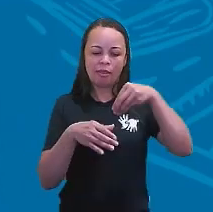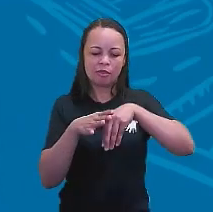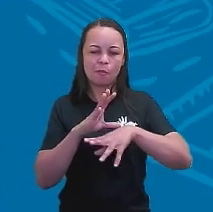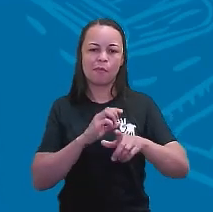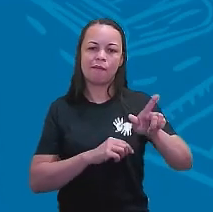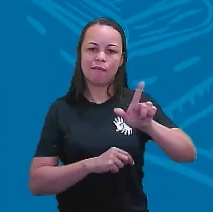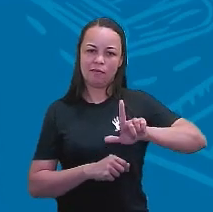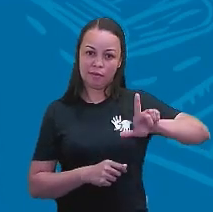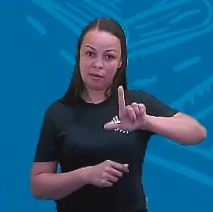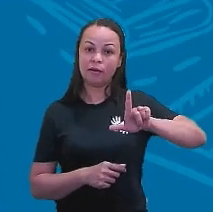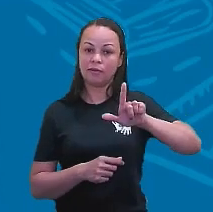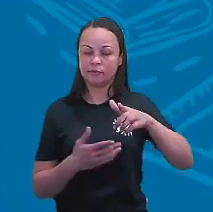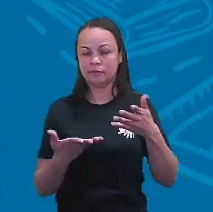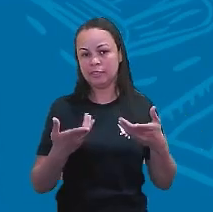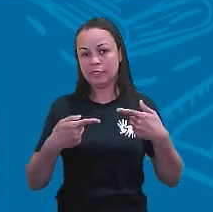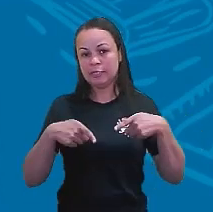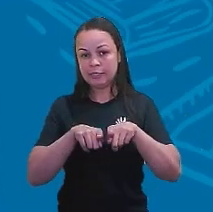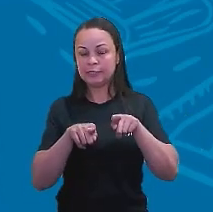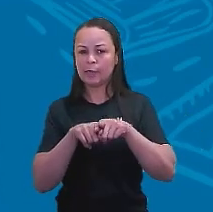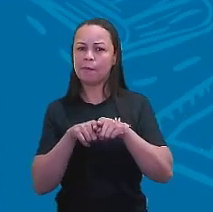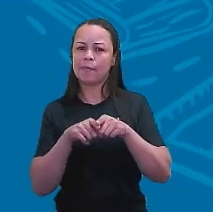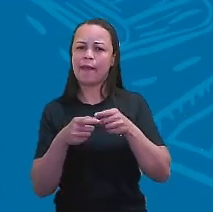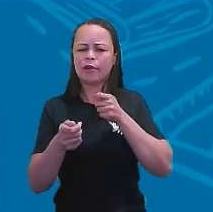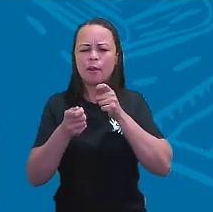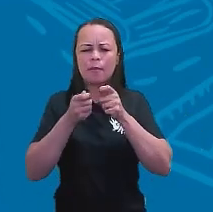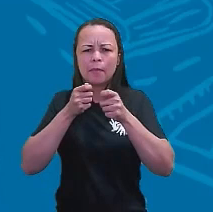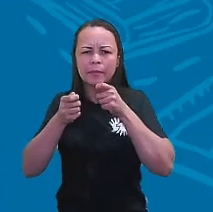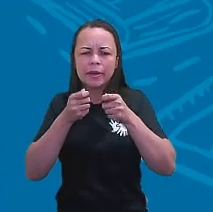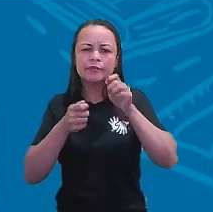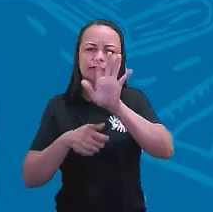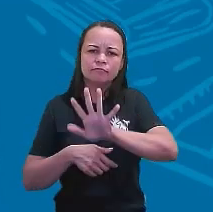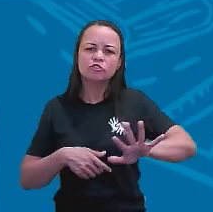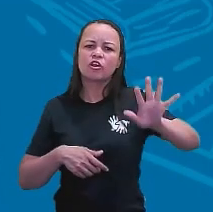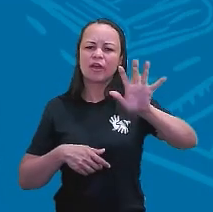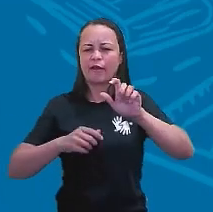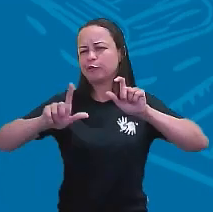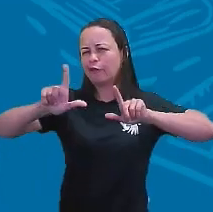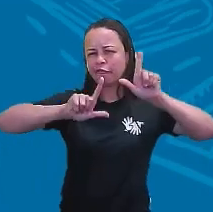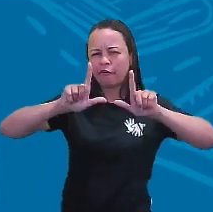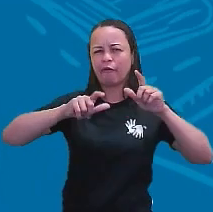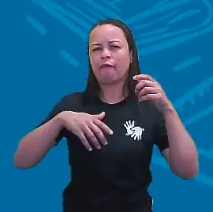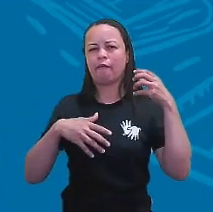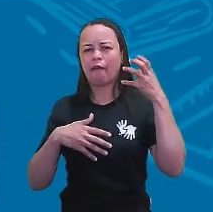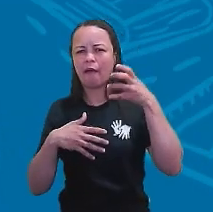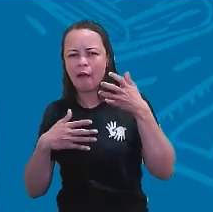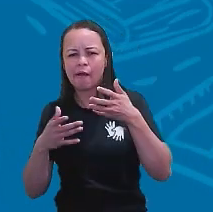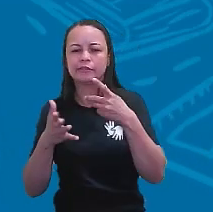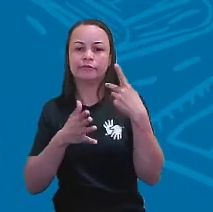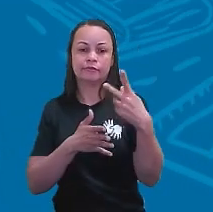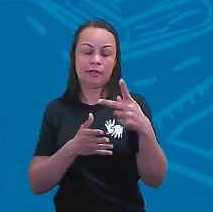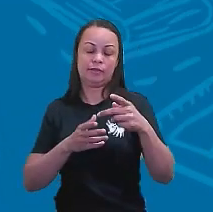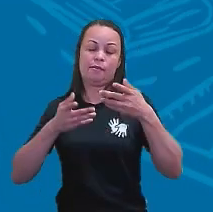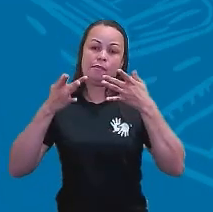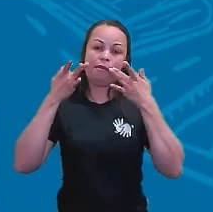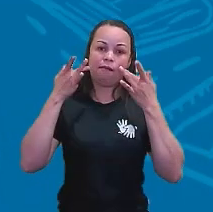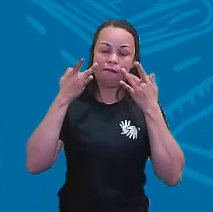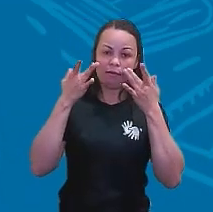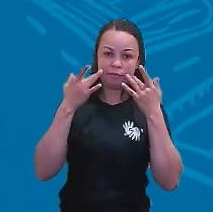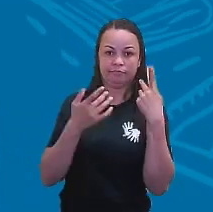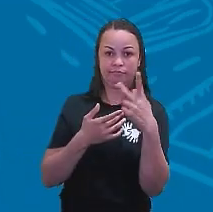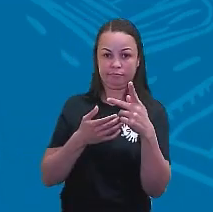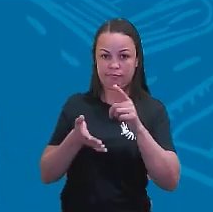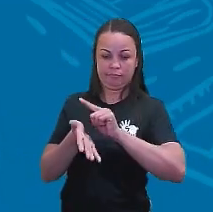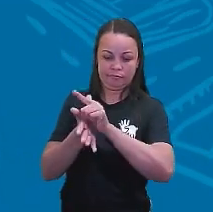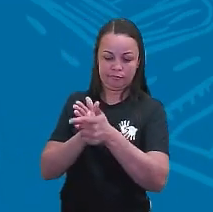e também na imprensa em geral. Por quê? Porque nessa peça aí teatral, tá? Desse gênero,